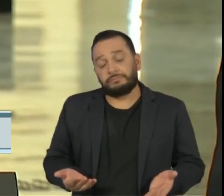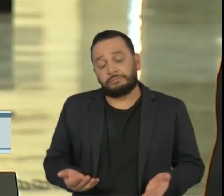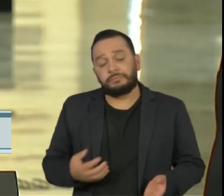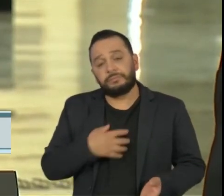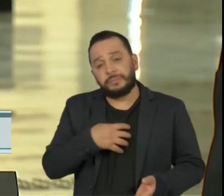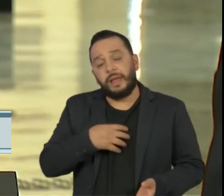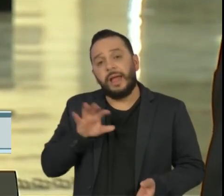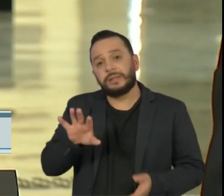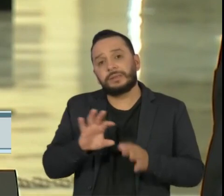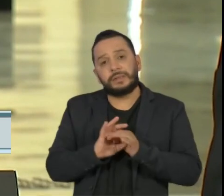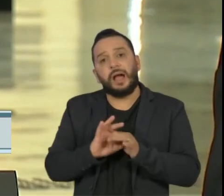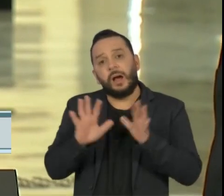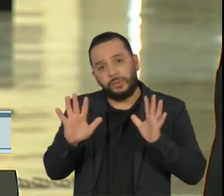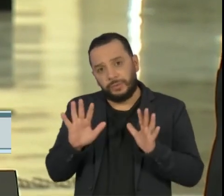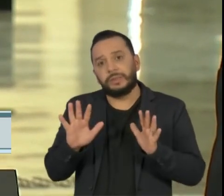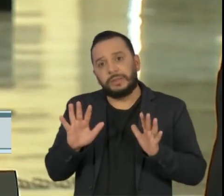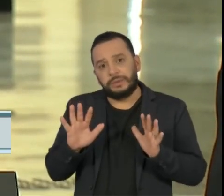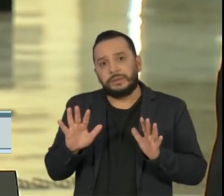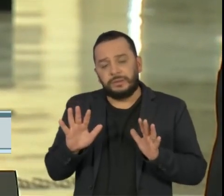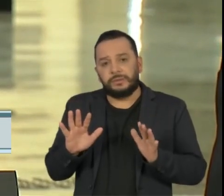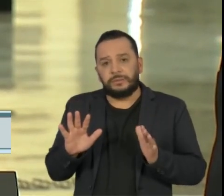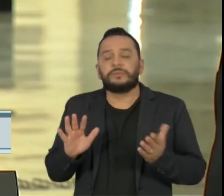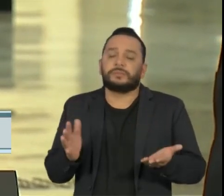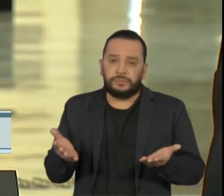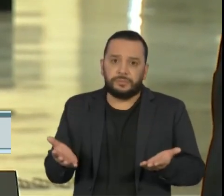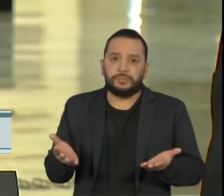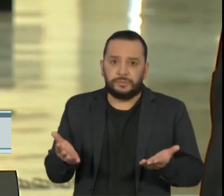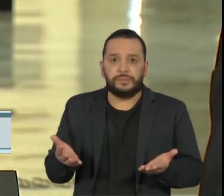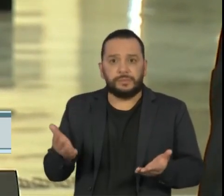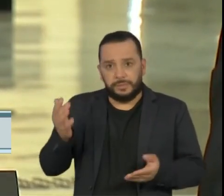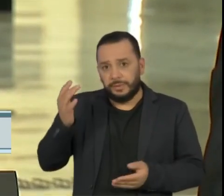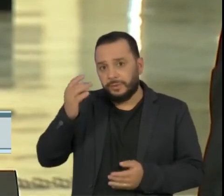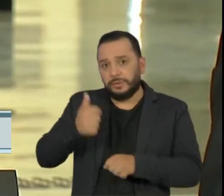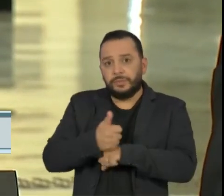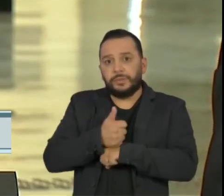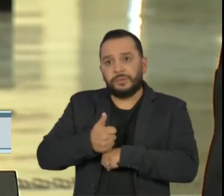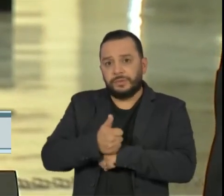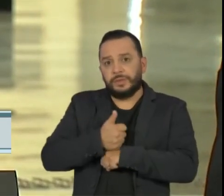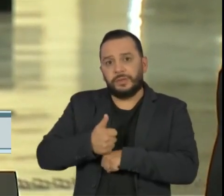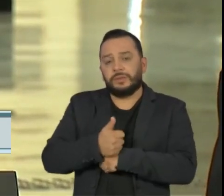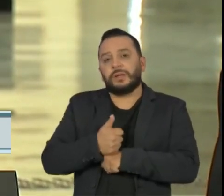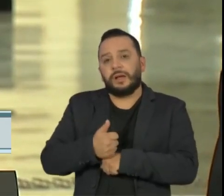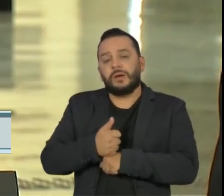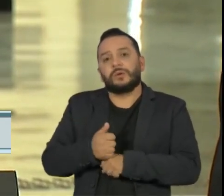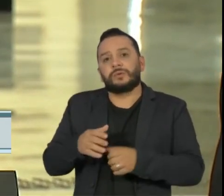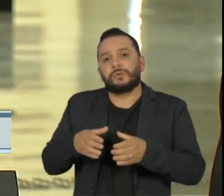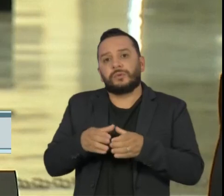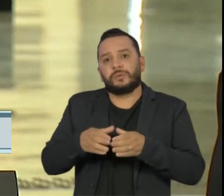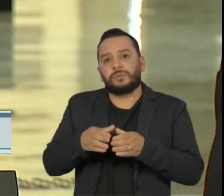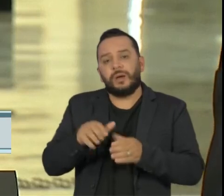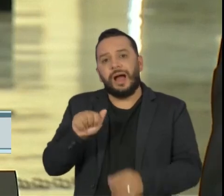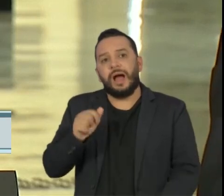a autorização, então, para os clubes profissionais da Série A1.